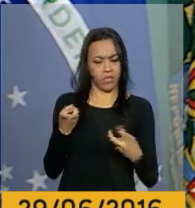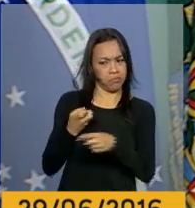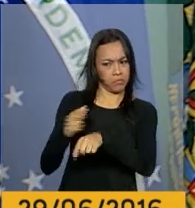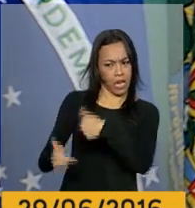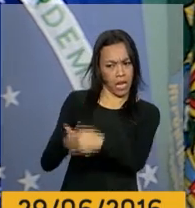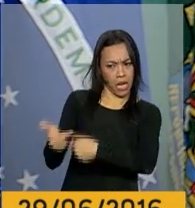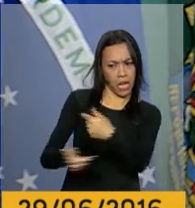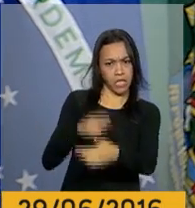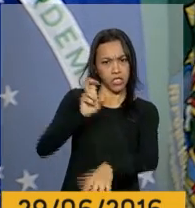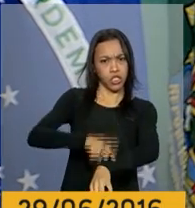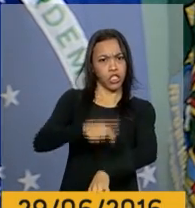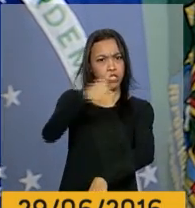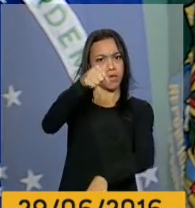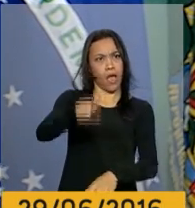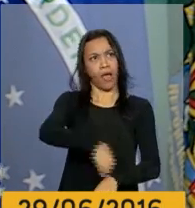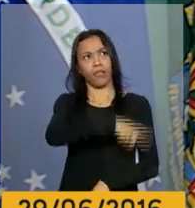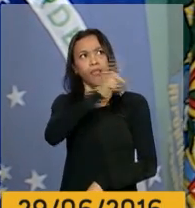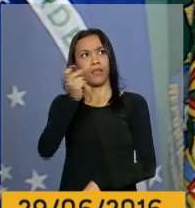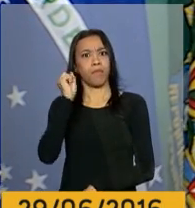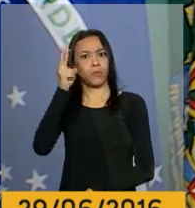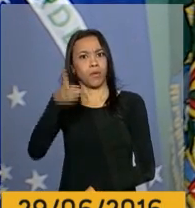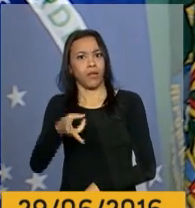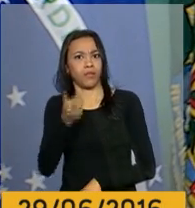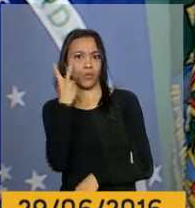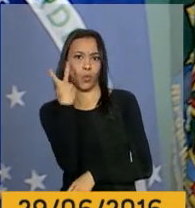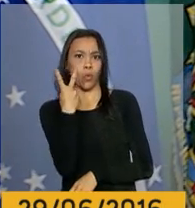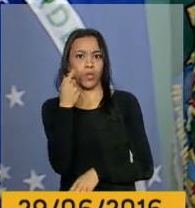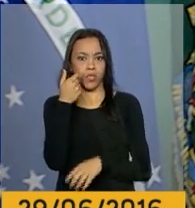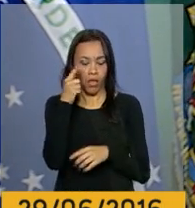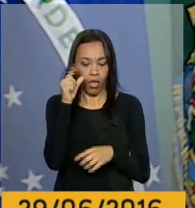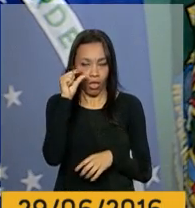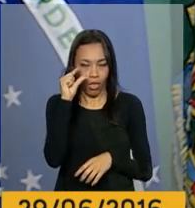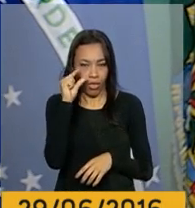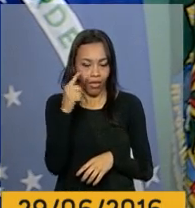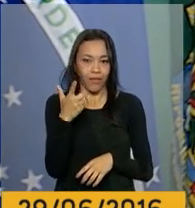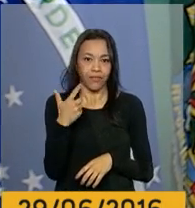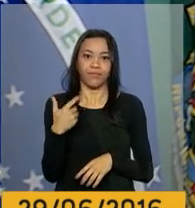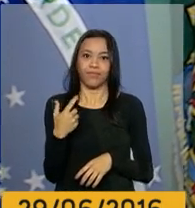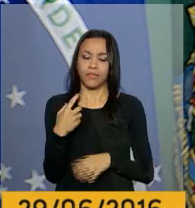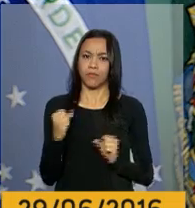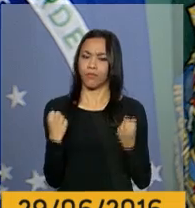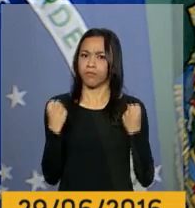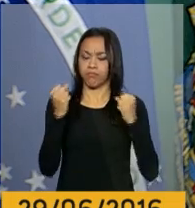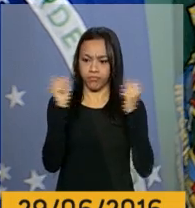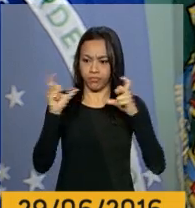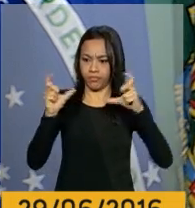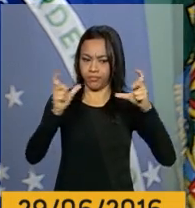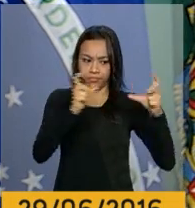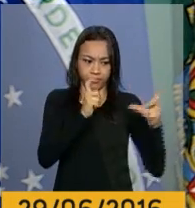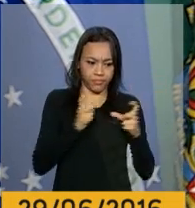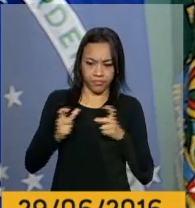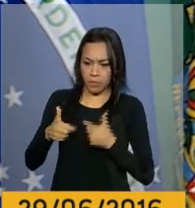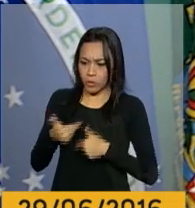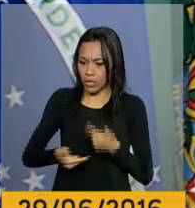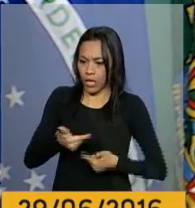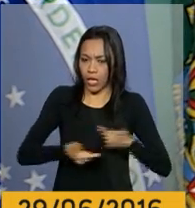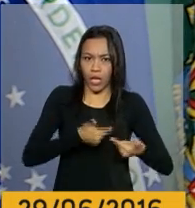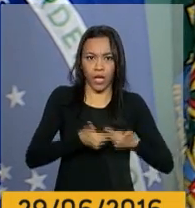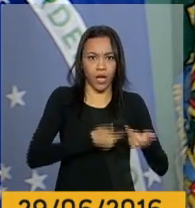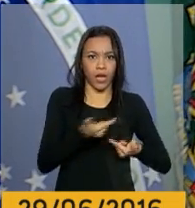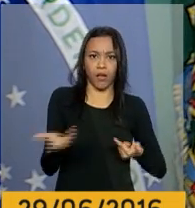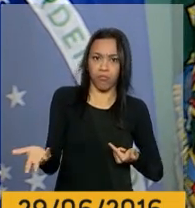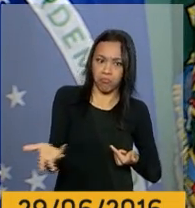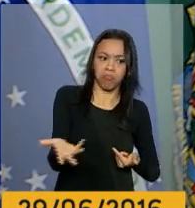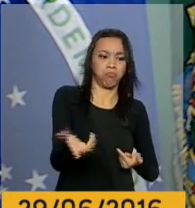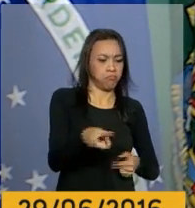das 7 da manhã às 2 da manhã sem olheira, ou seja, há uma tal vitalização na sua atividade, na